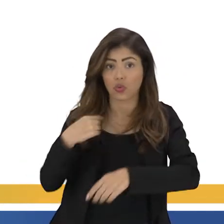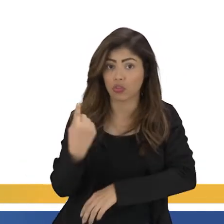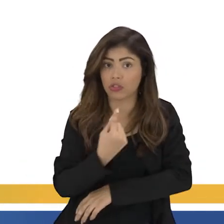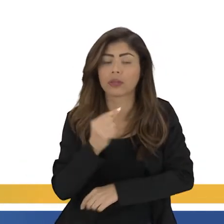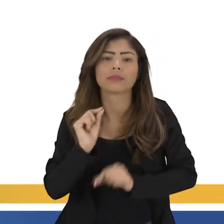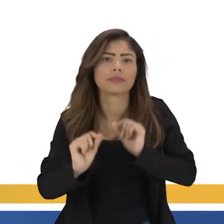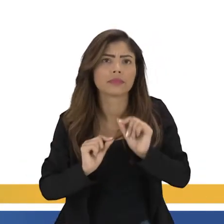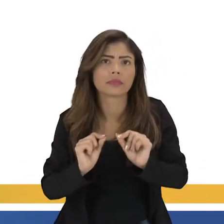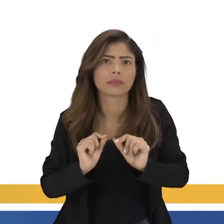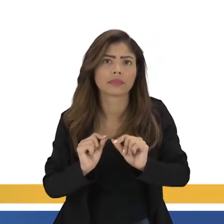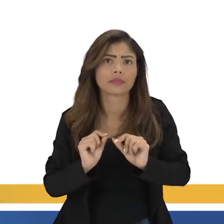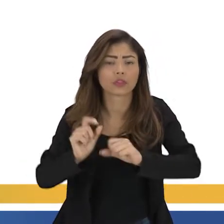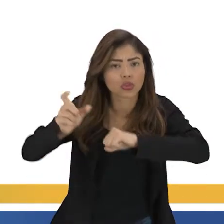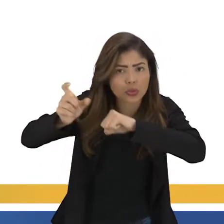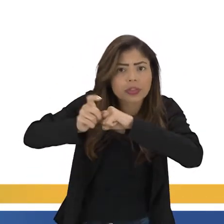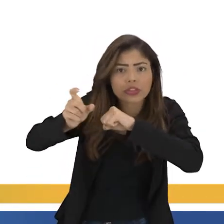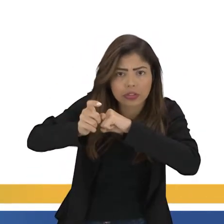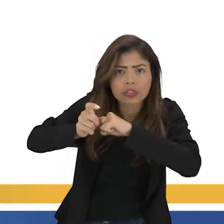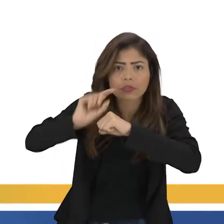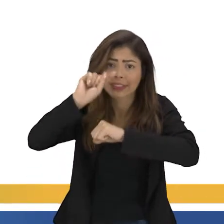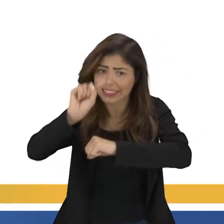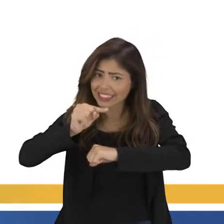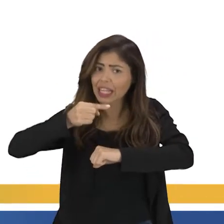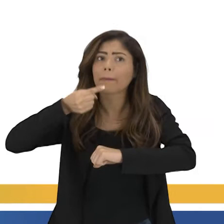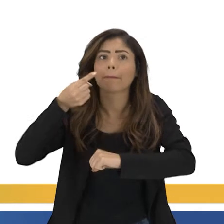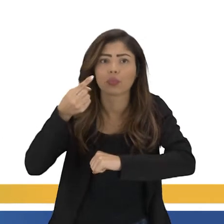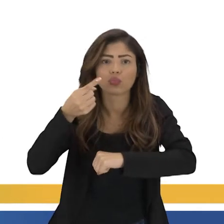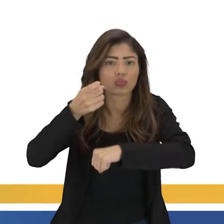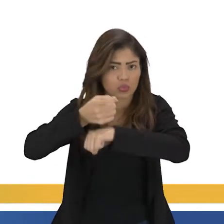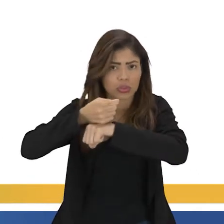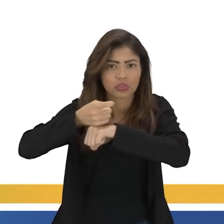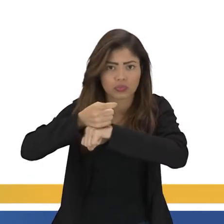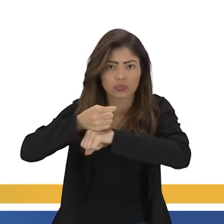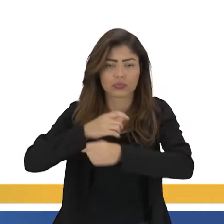temos o substantivo depois o adjetivo.